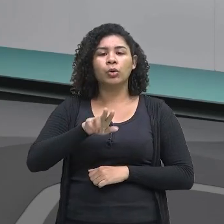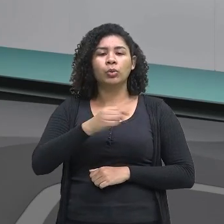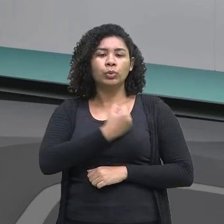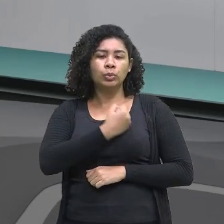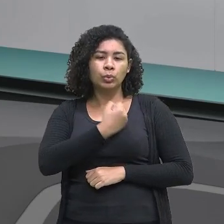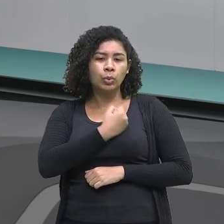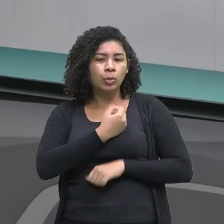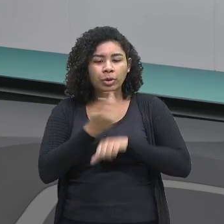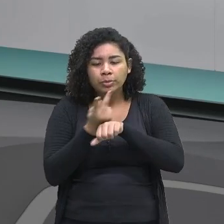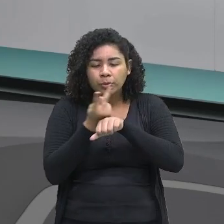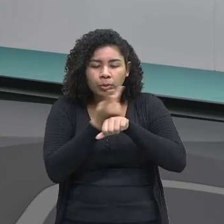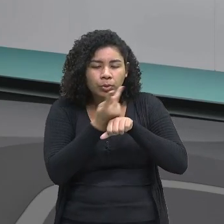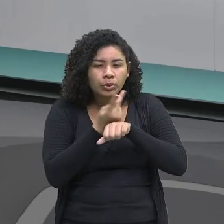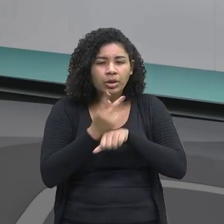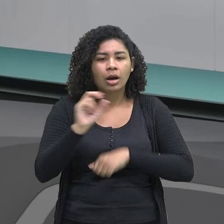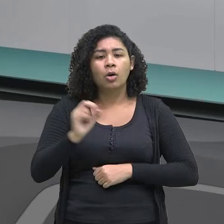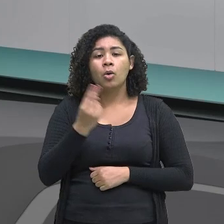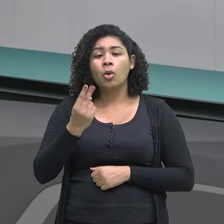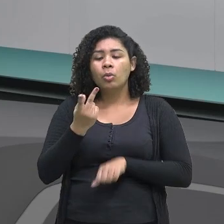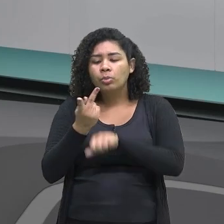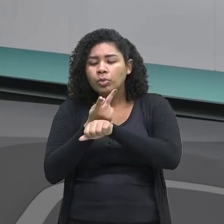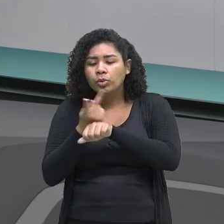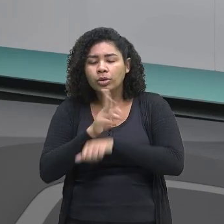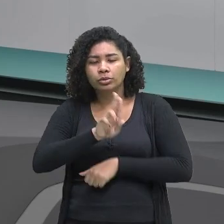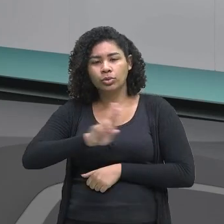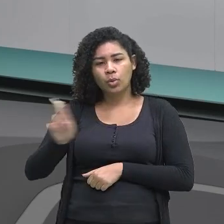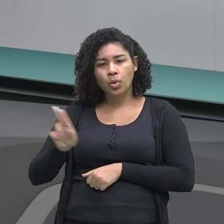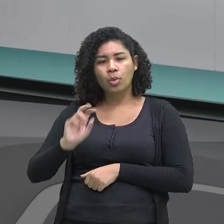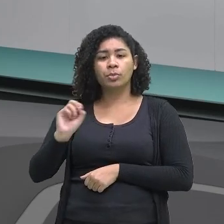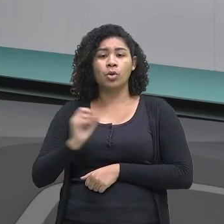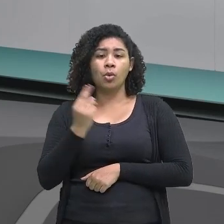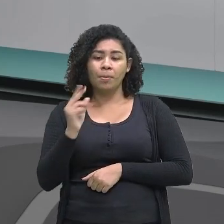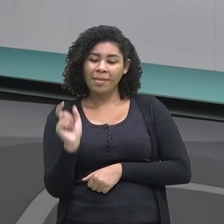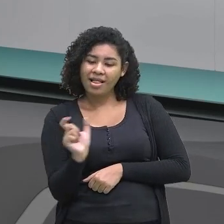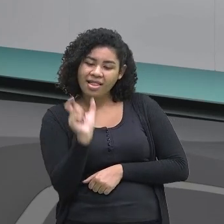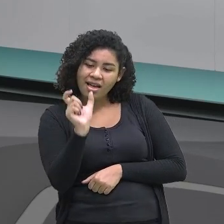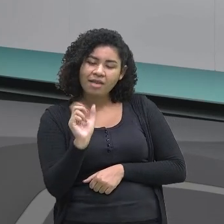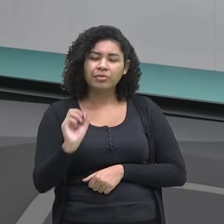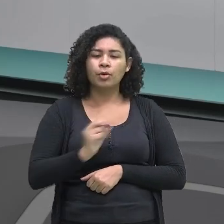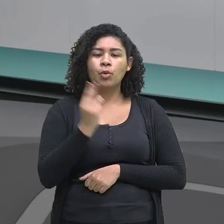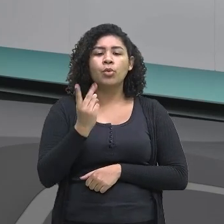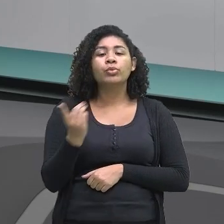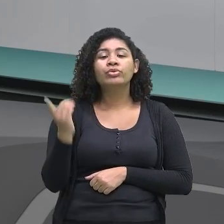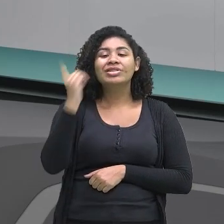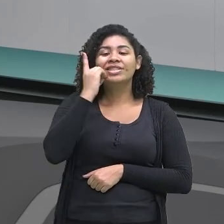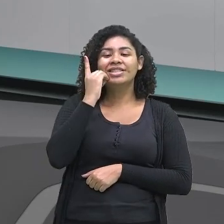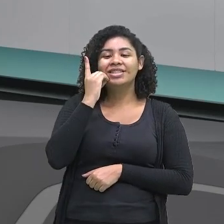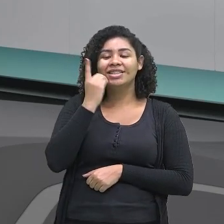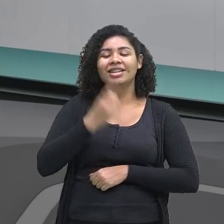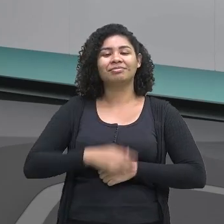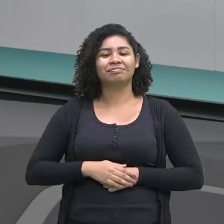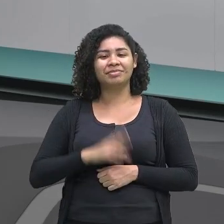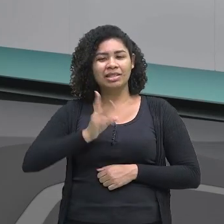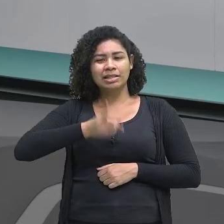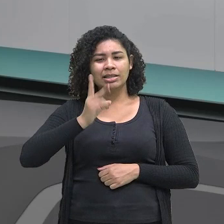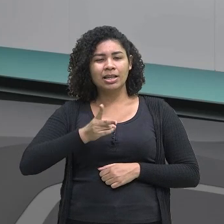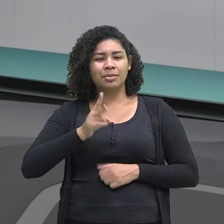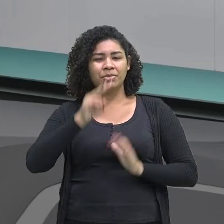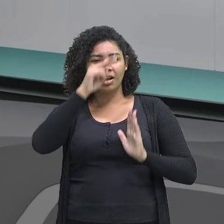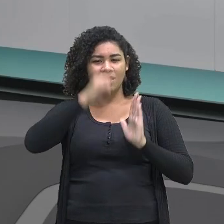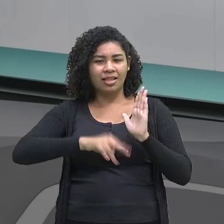nome, um significado de uma palavra no dicionário, uma data. Todas as vezes que eu pego um texto e quero